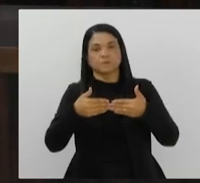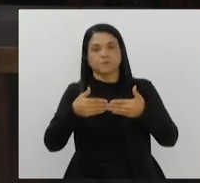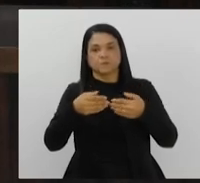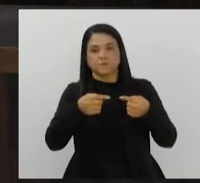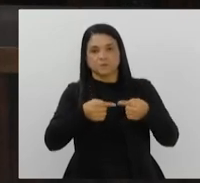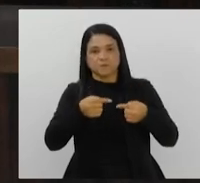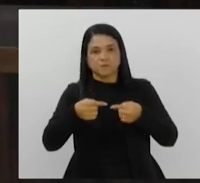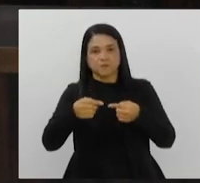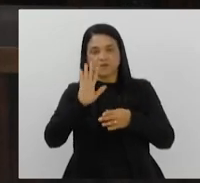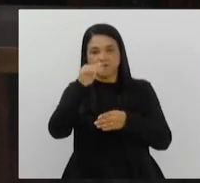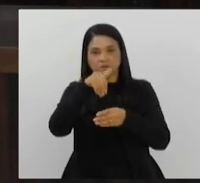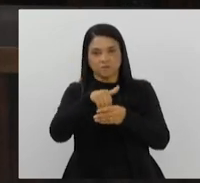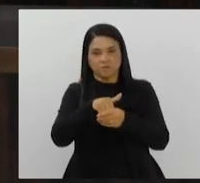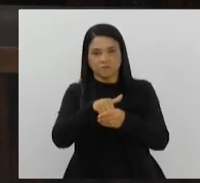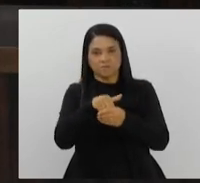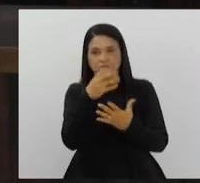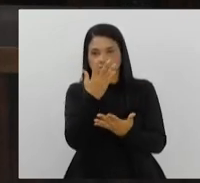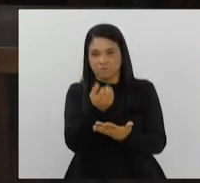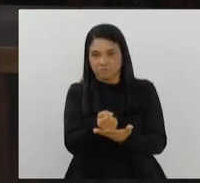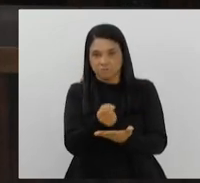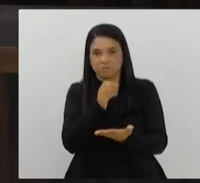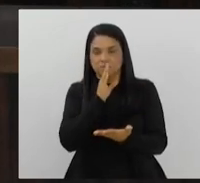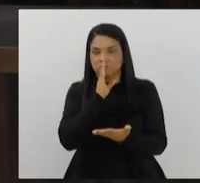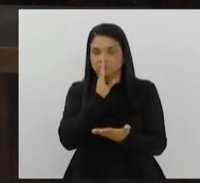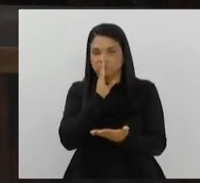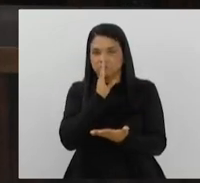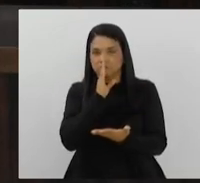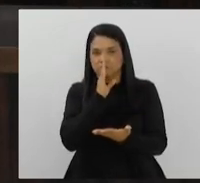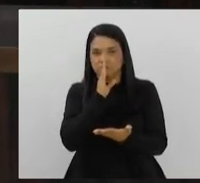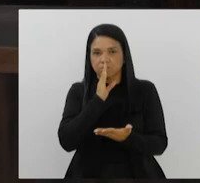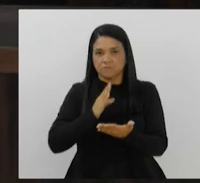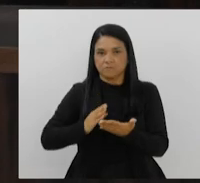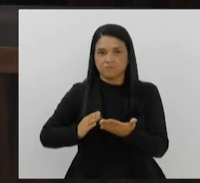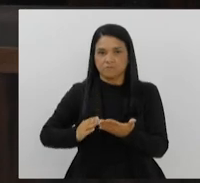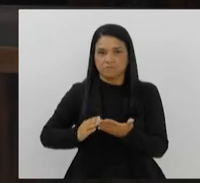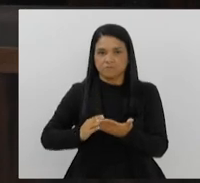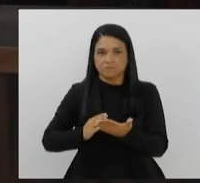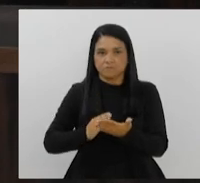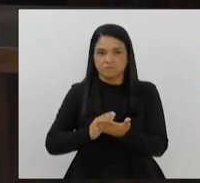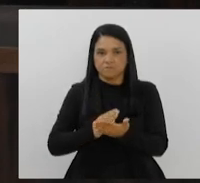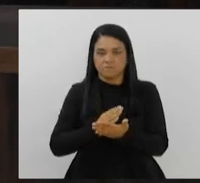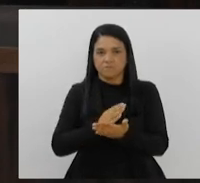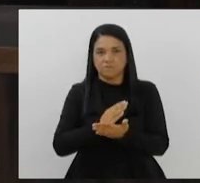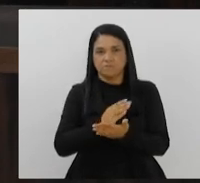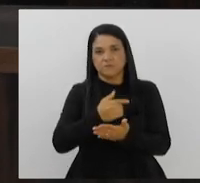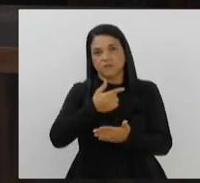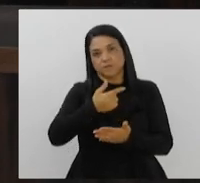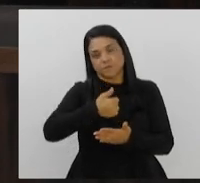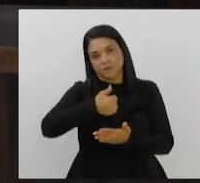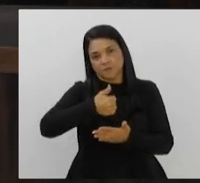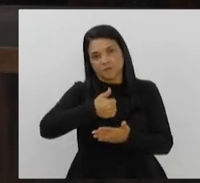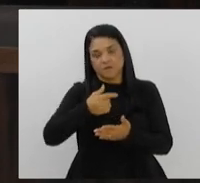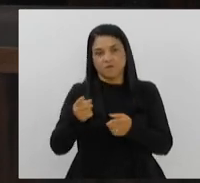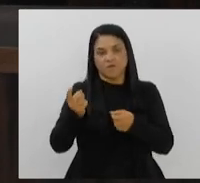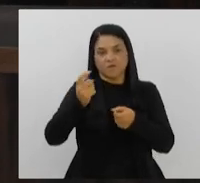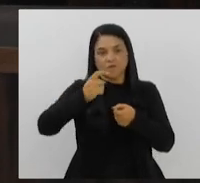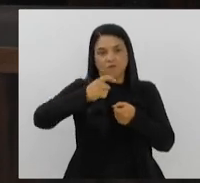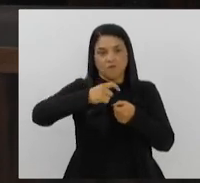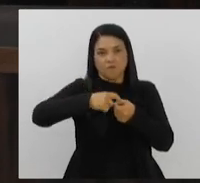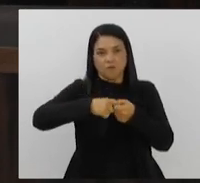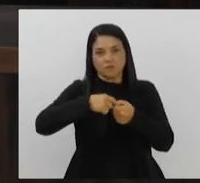Em votação, todos que aprovam, permaneçam como estão, aprovado. Em primeira, volta em segunda